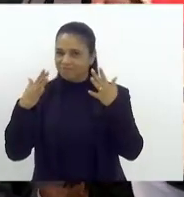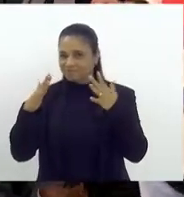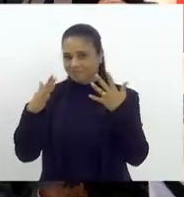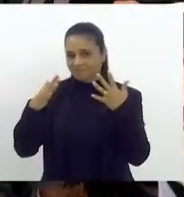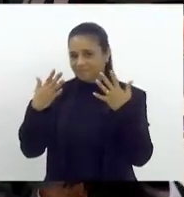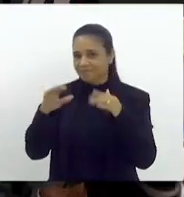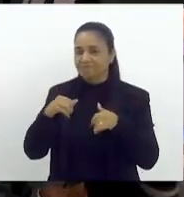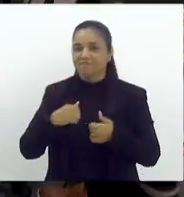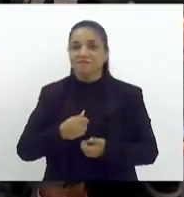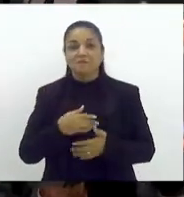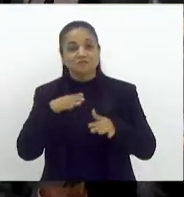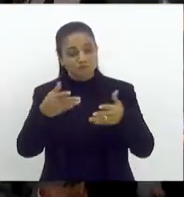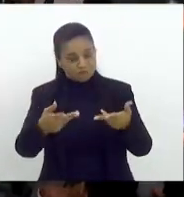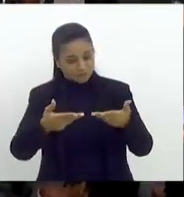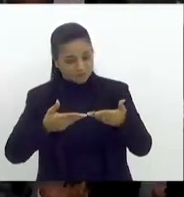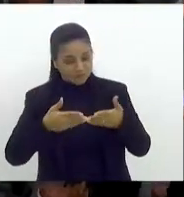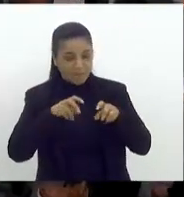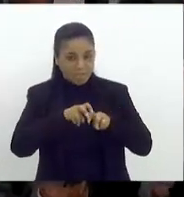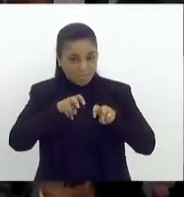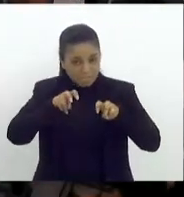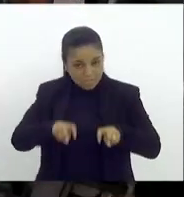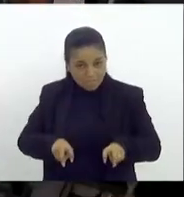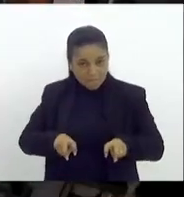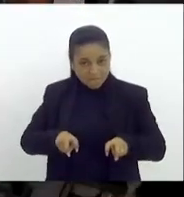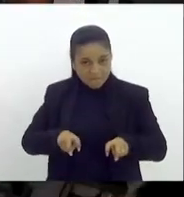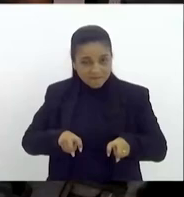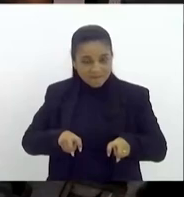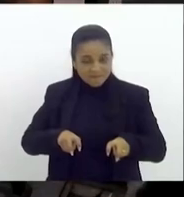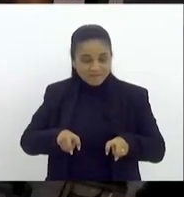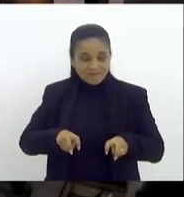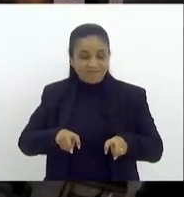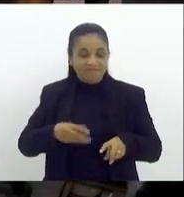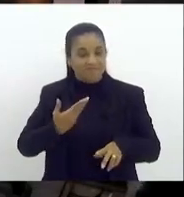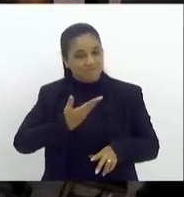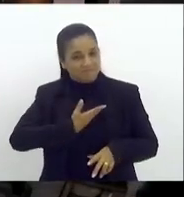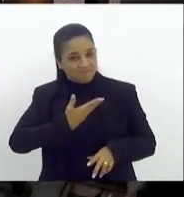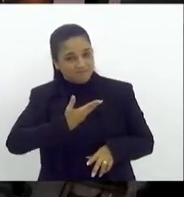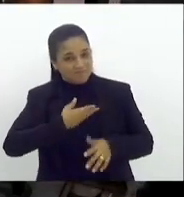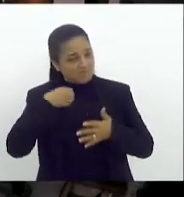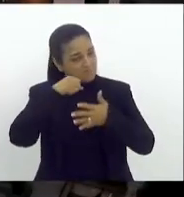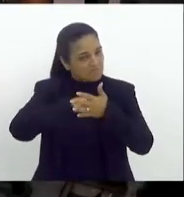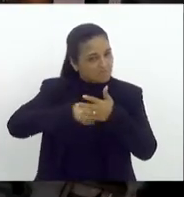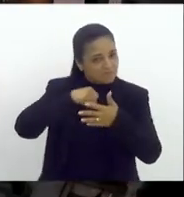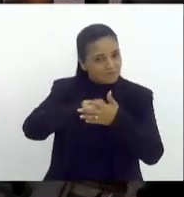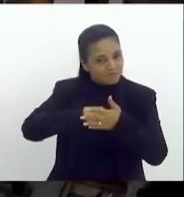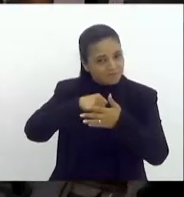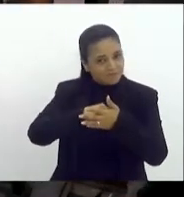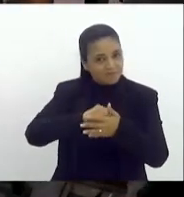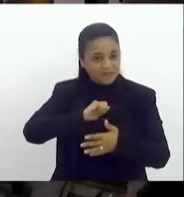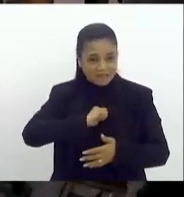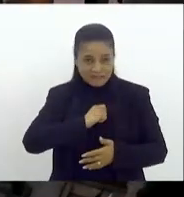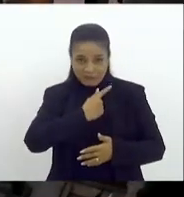queria chamar para comprar a mesa também nosso companheiro aí de luta